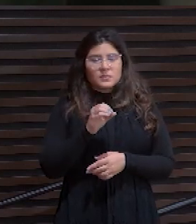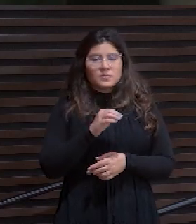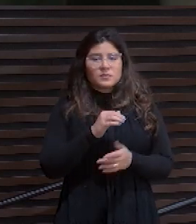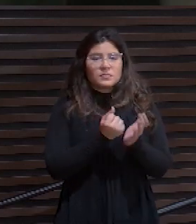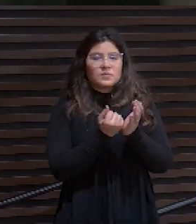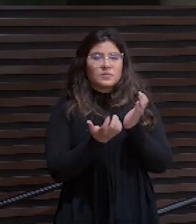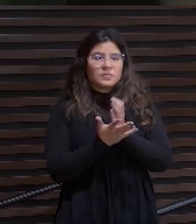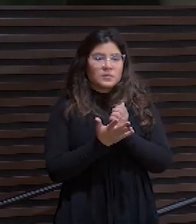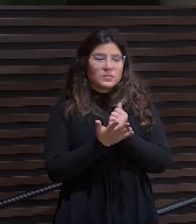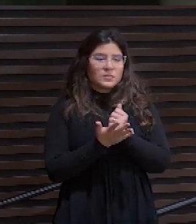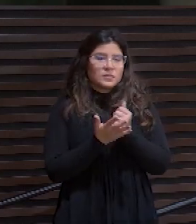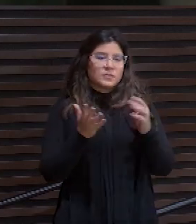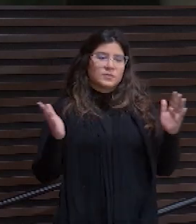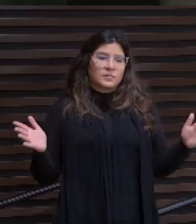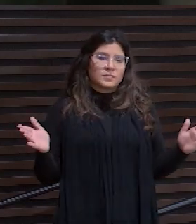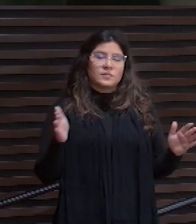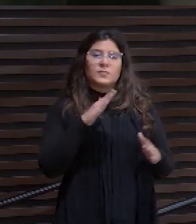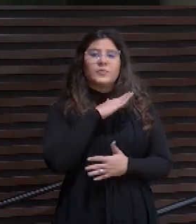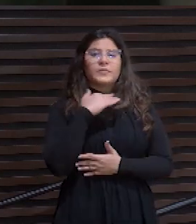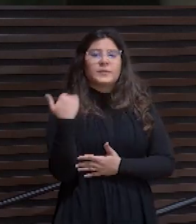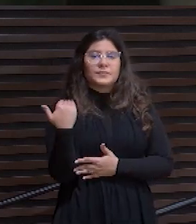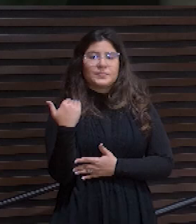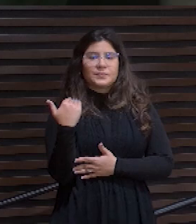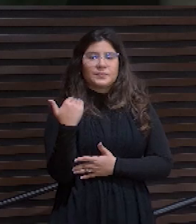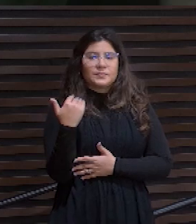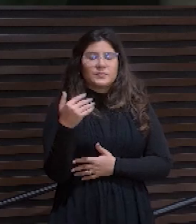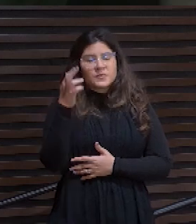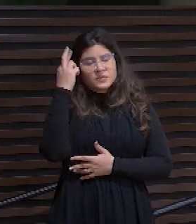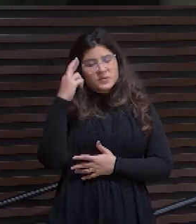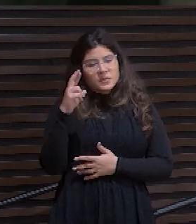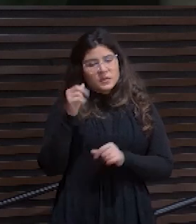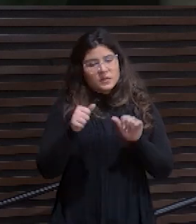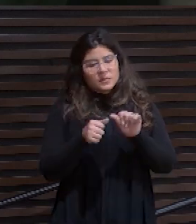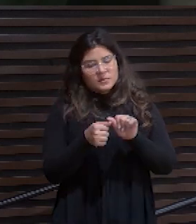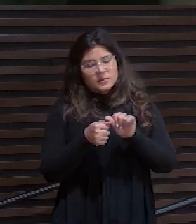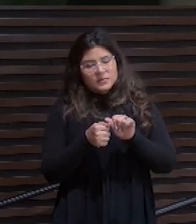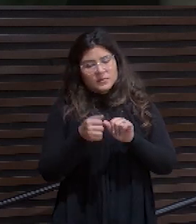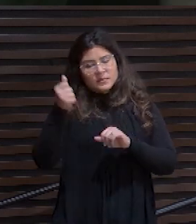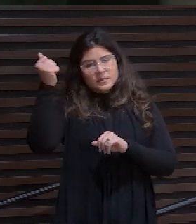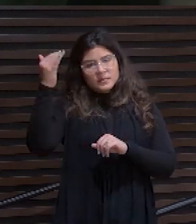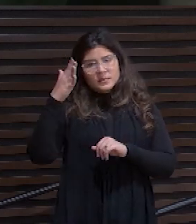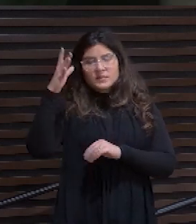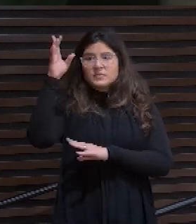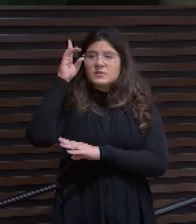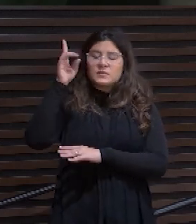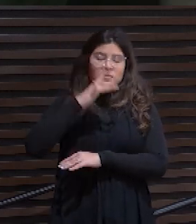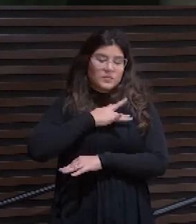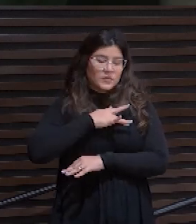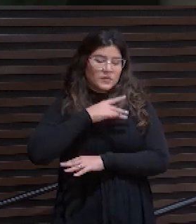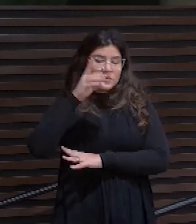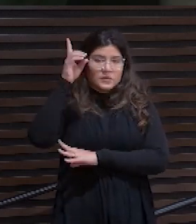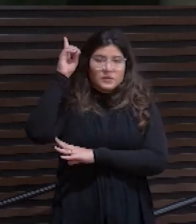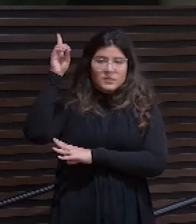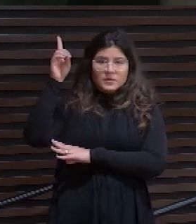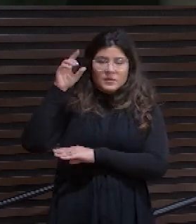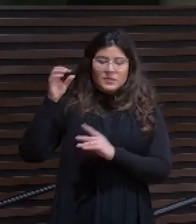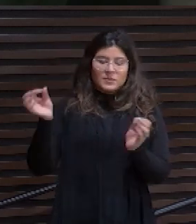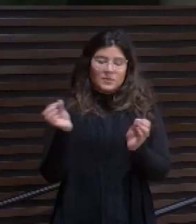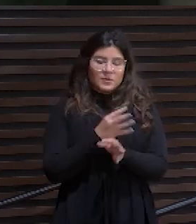O velho Pedro morreu. O Senhor me fez, pela graça de Deus e pela misericórdia dEle, uma nova